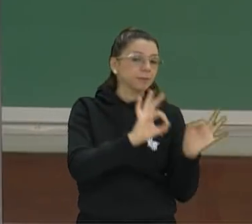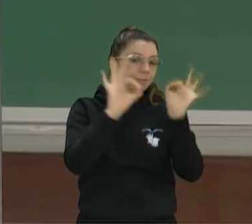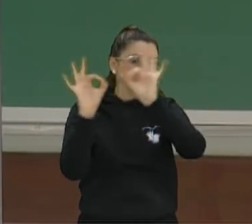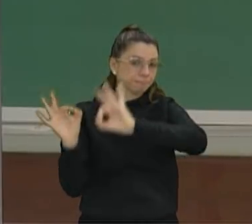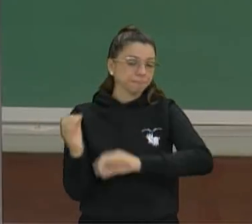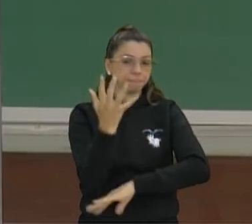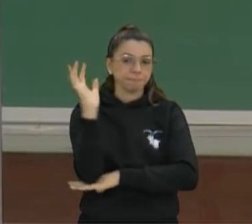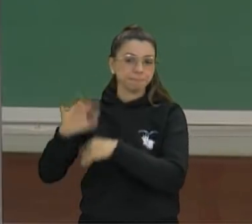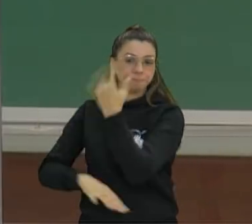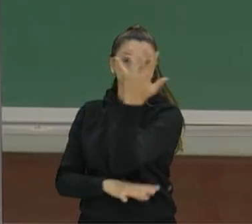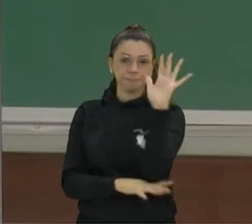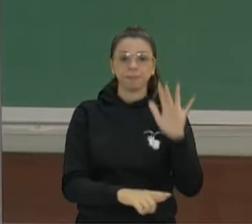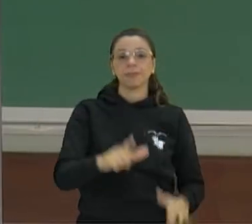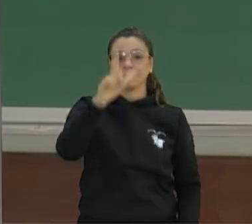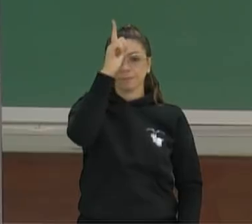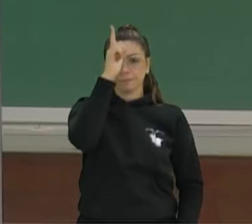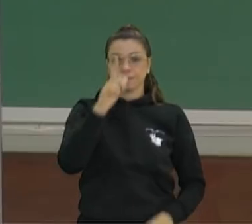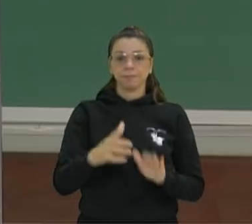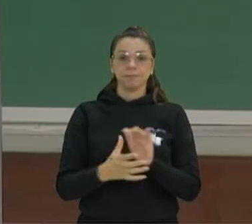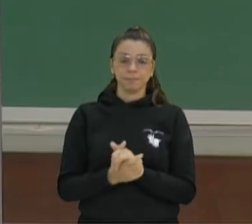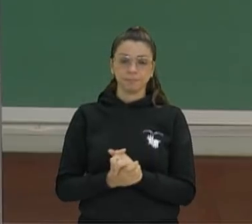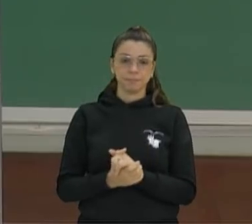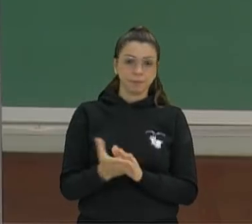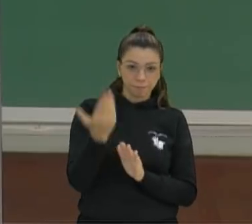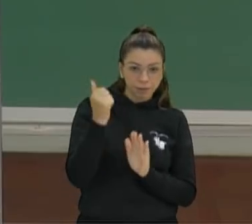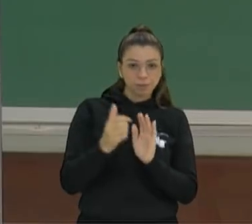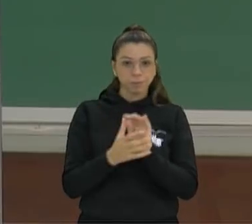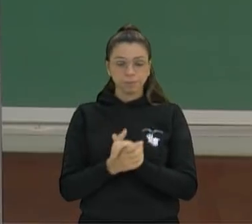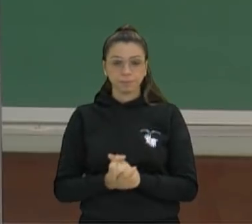no Bosque Alemão, tá bom? Vem comigo.